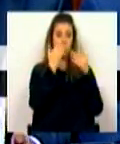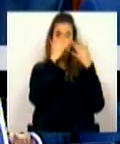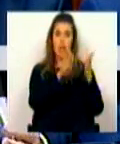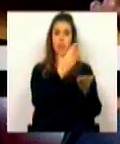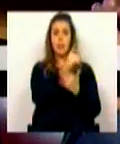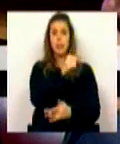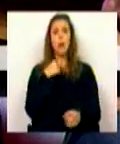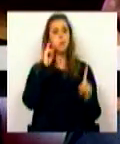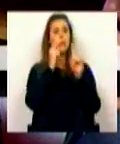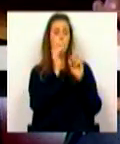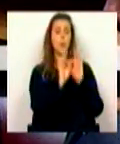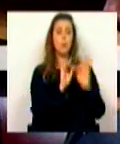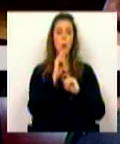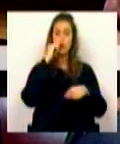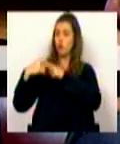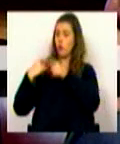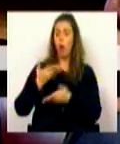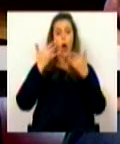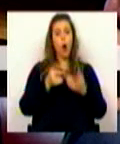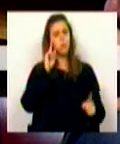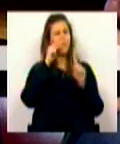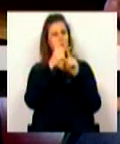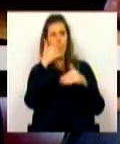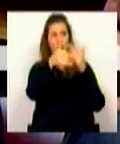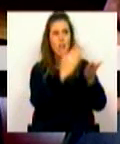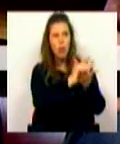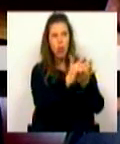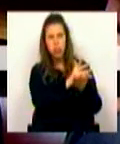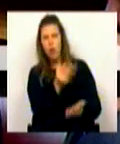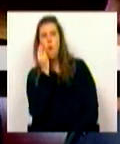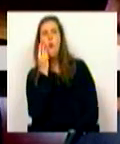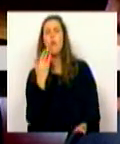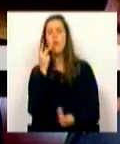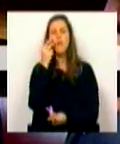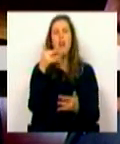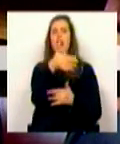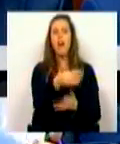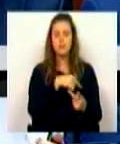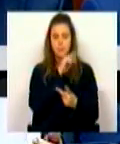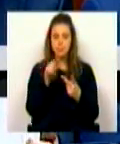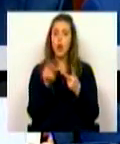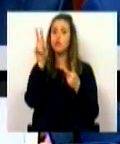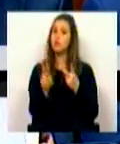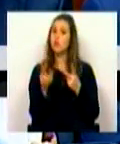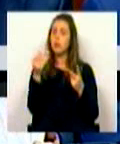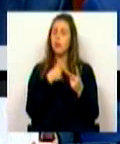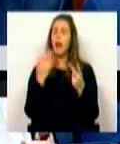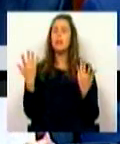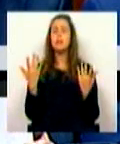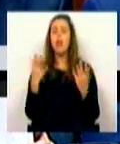sobretudo, para preparar a atual geração para as incertezas do futuro em que vão viver. Em segundo lugar, o